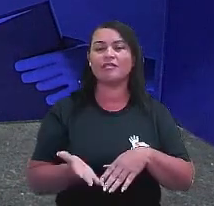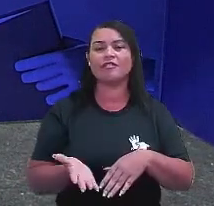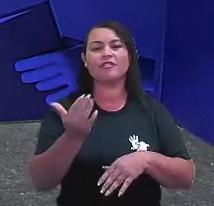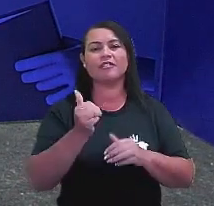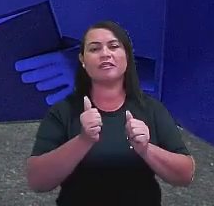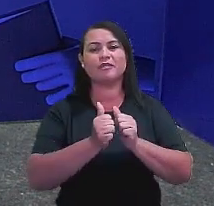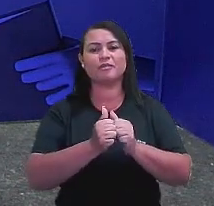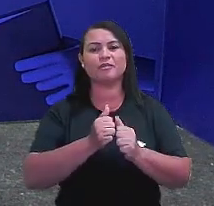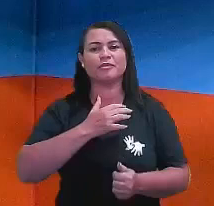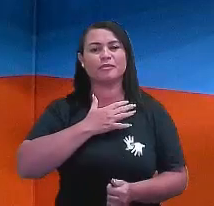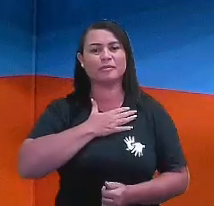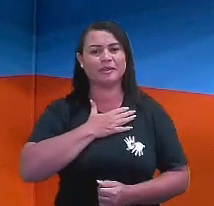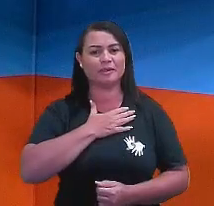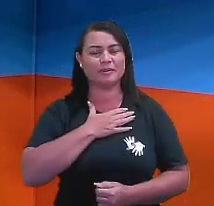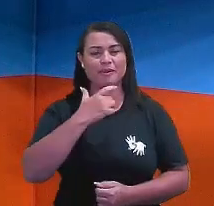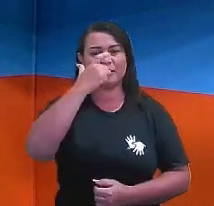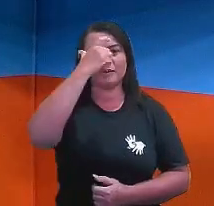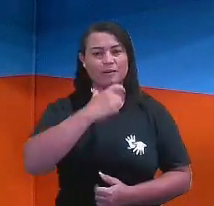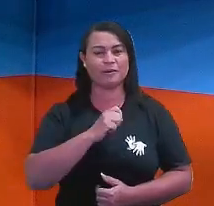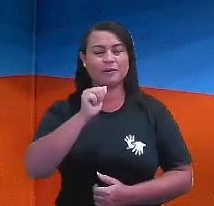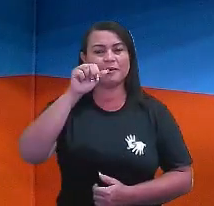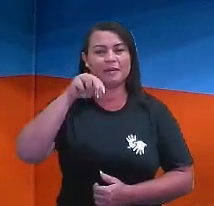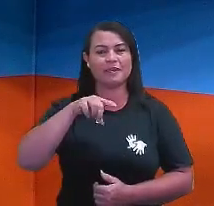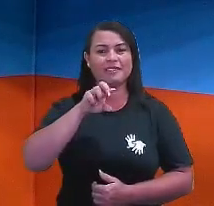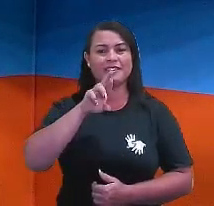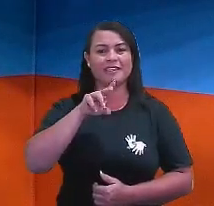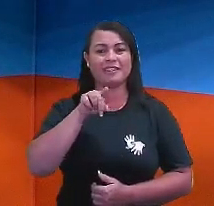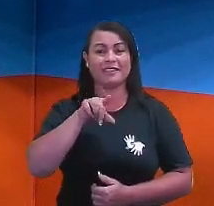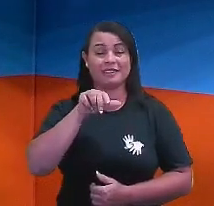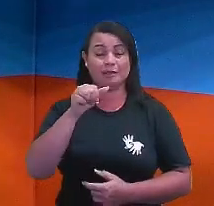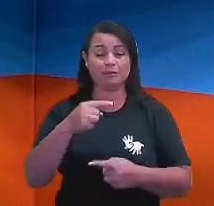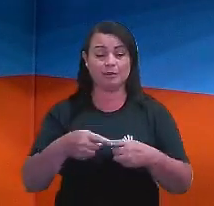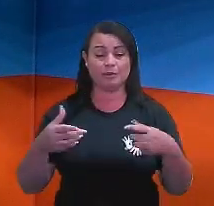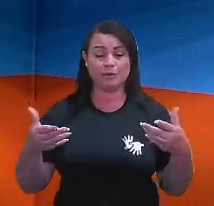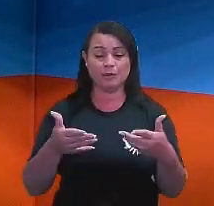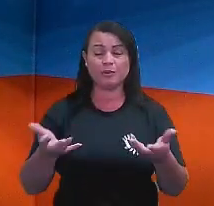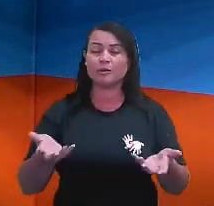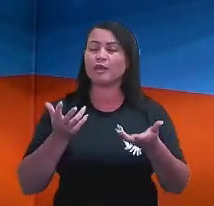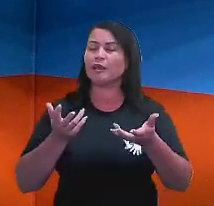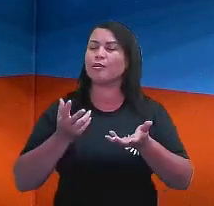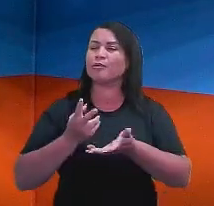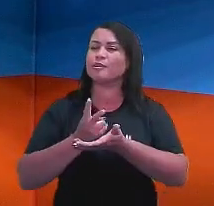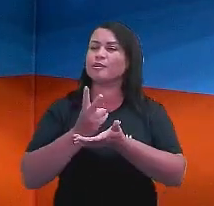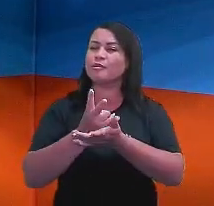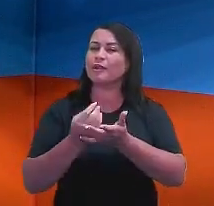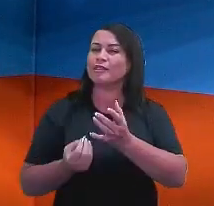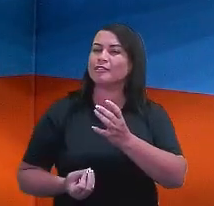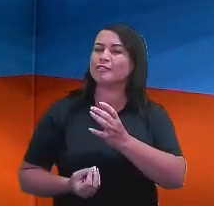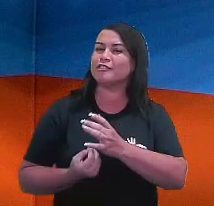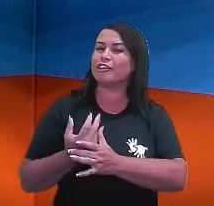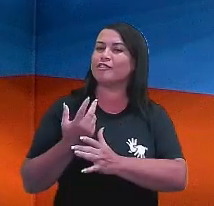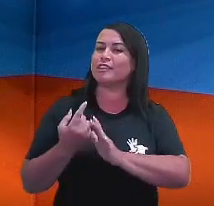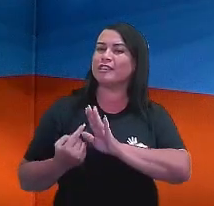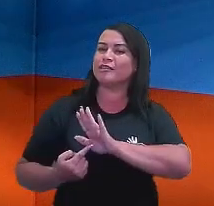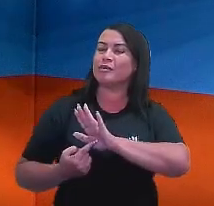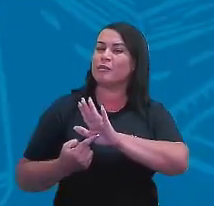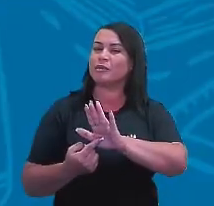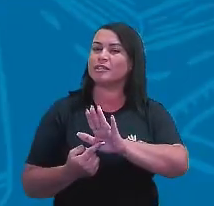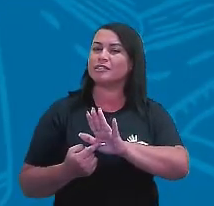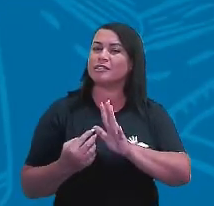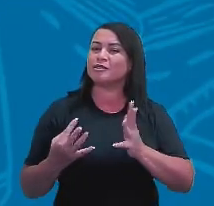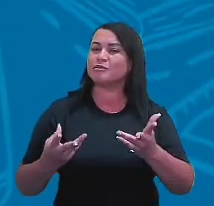Então, vem comigo, Andresa Sacramento, porque hoje eu quero continuar desvendando os mistérios